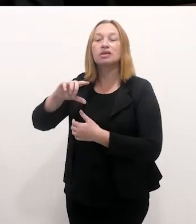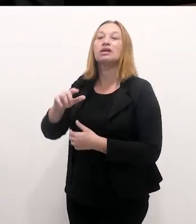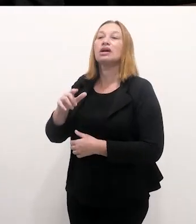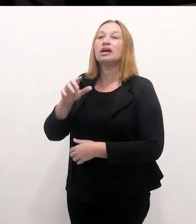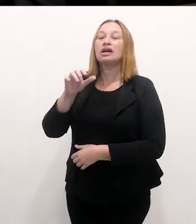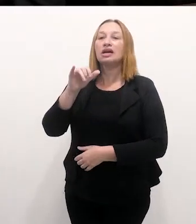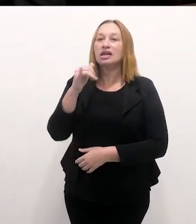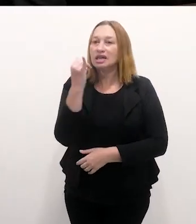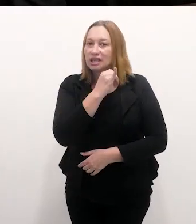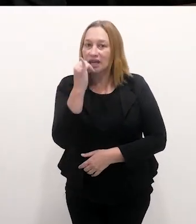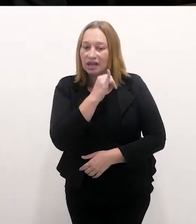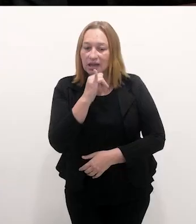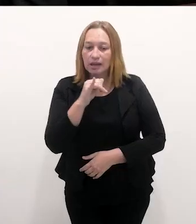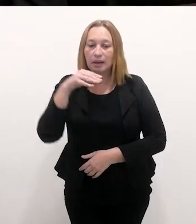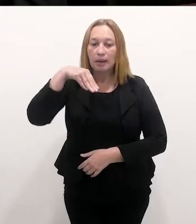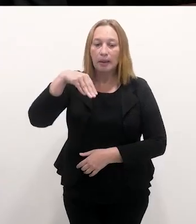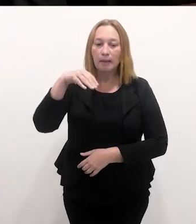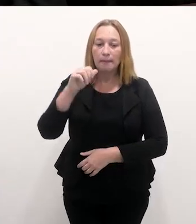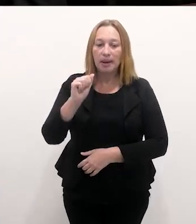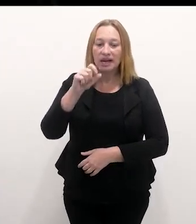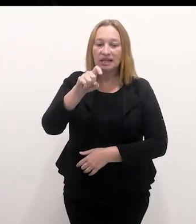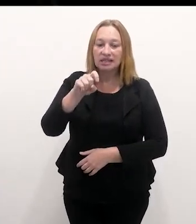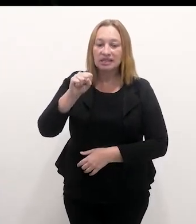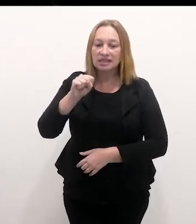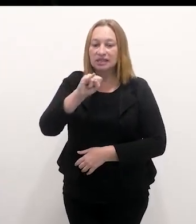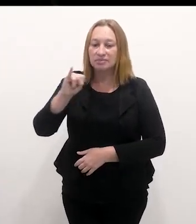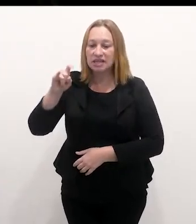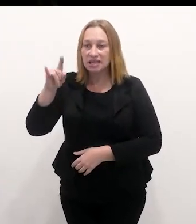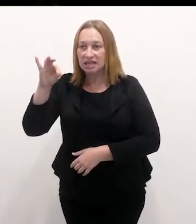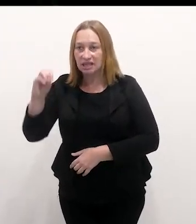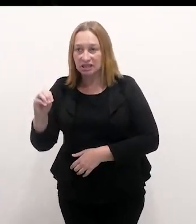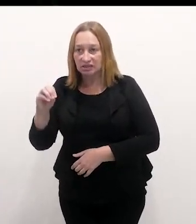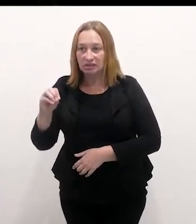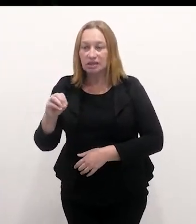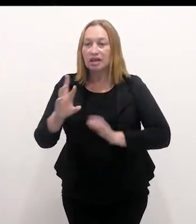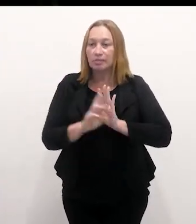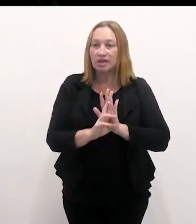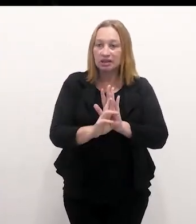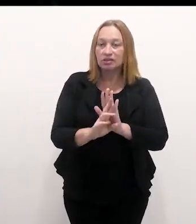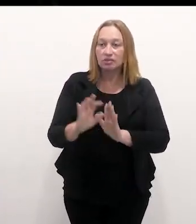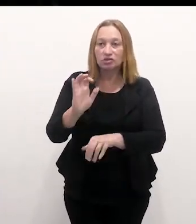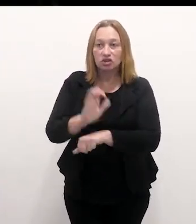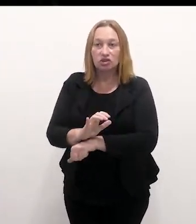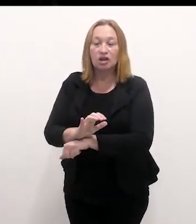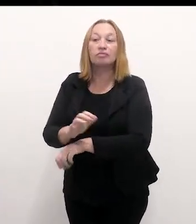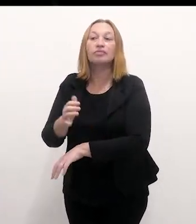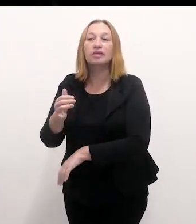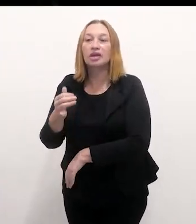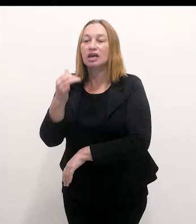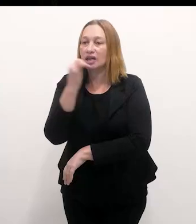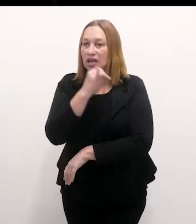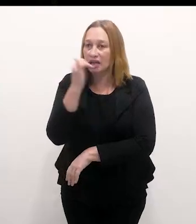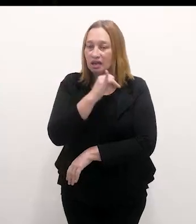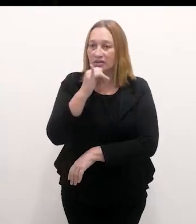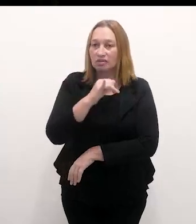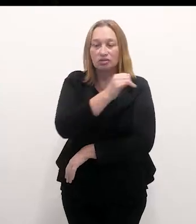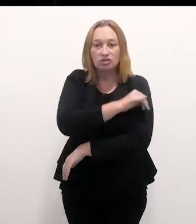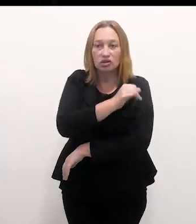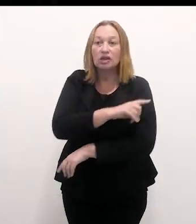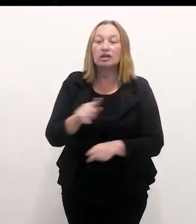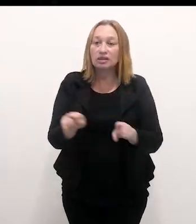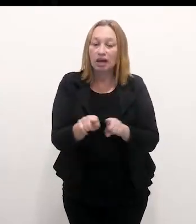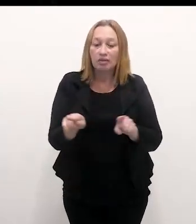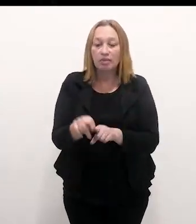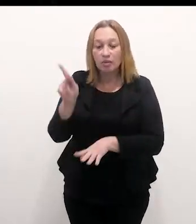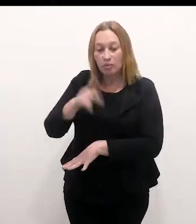Itália, Maximiliano Ianchi, que é o representante do Estado italiano aqui no Rio de Janeiro. E também trouxemos